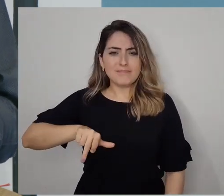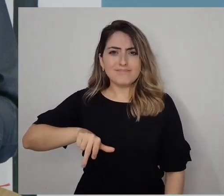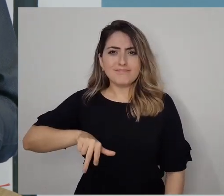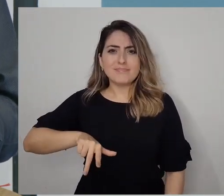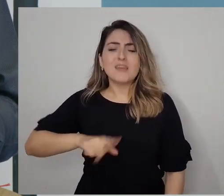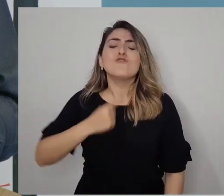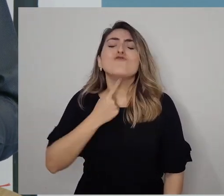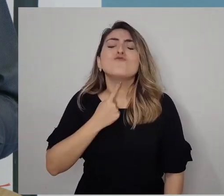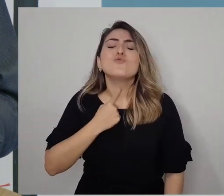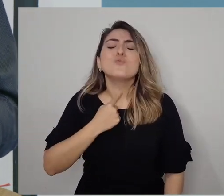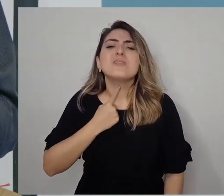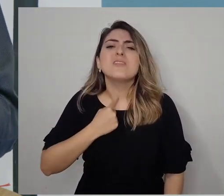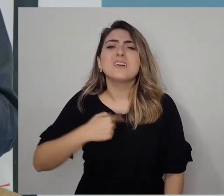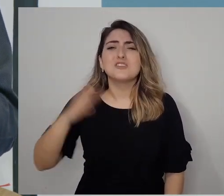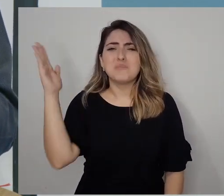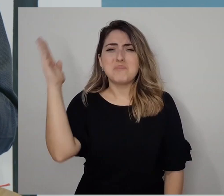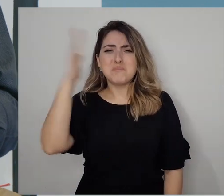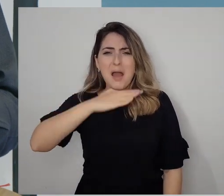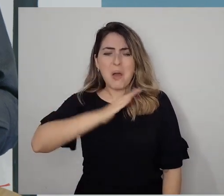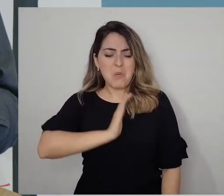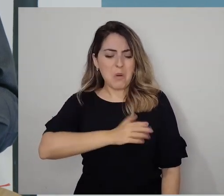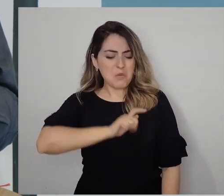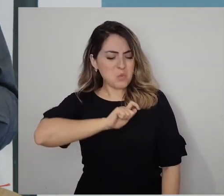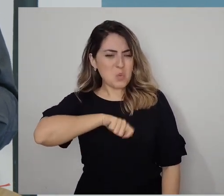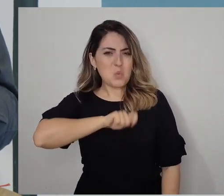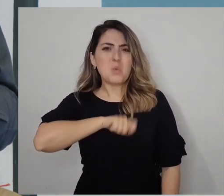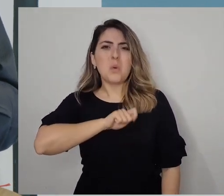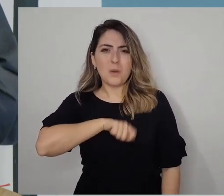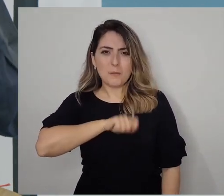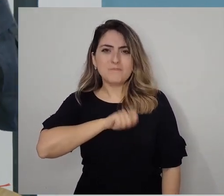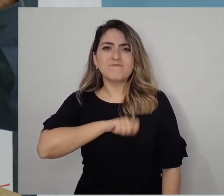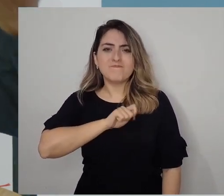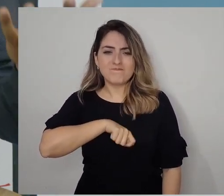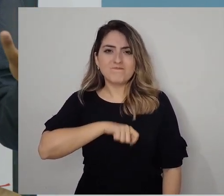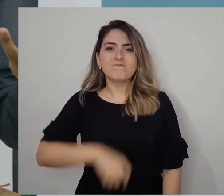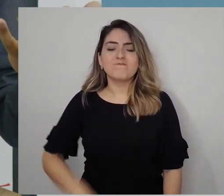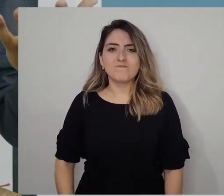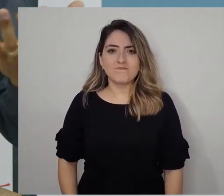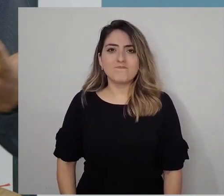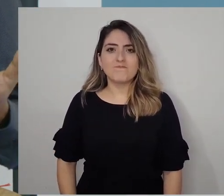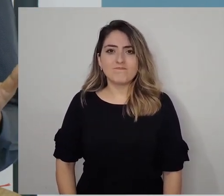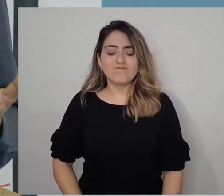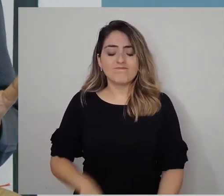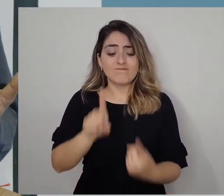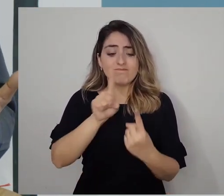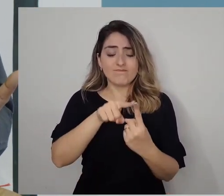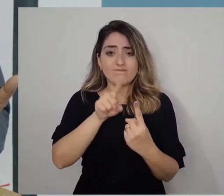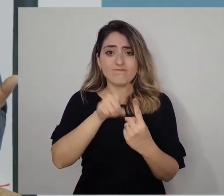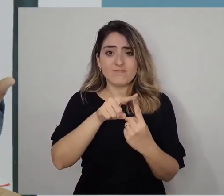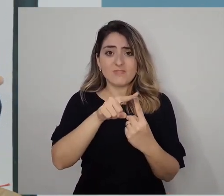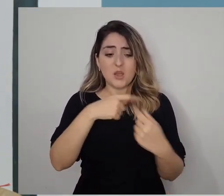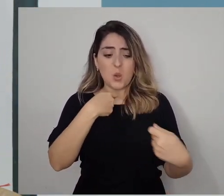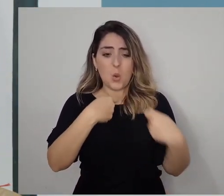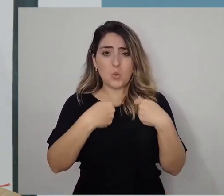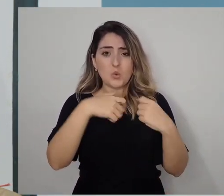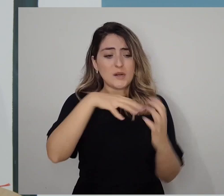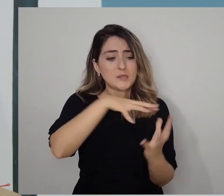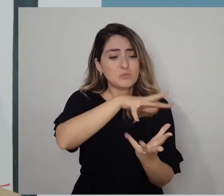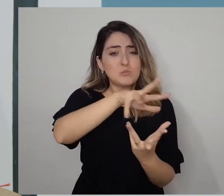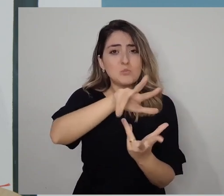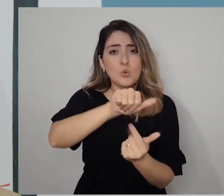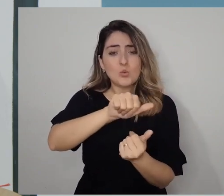desobediência, filhos da ira, e andamos segundo o mundo, segundo o diabo e segundo a nossa carne